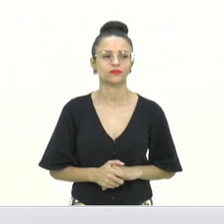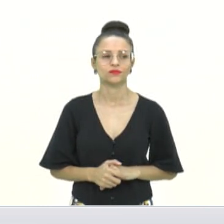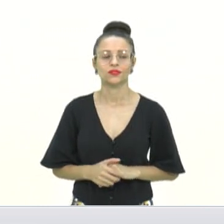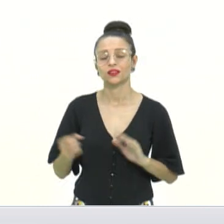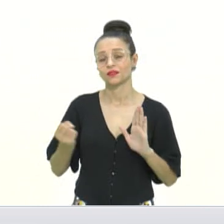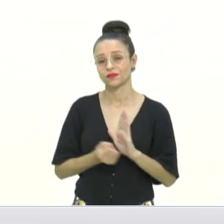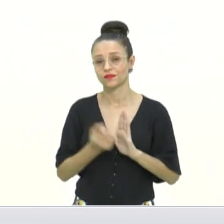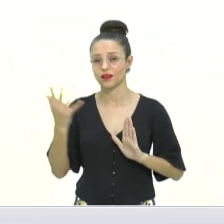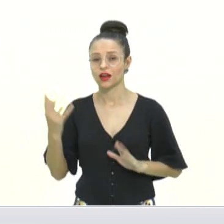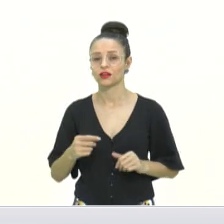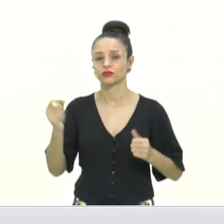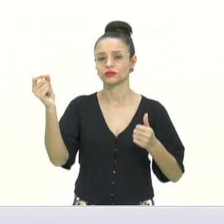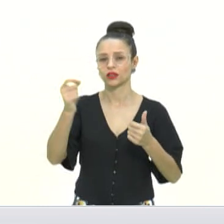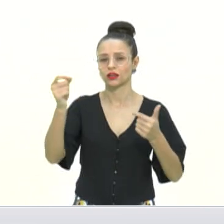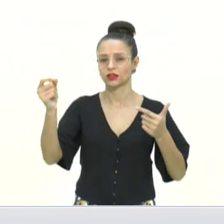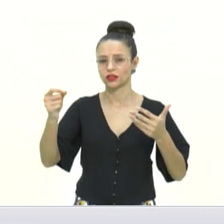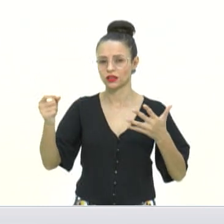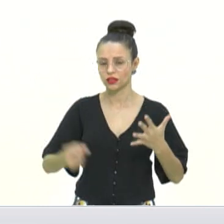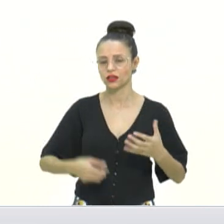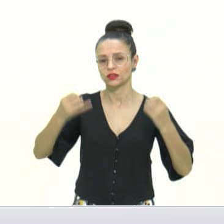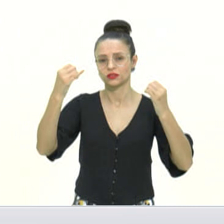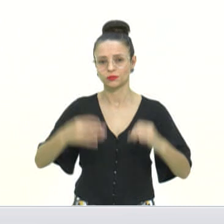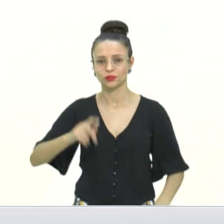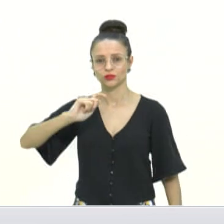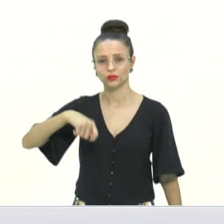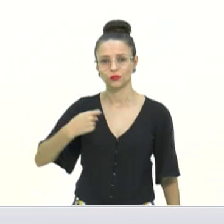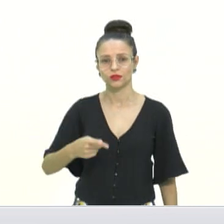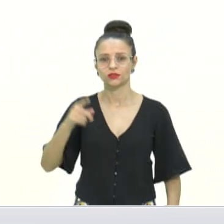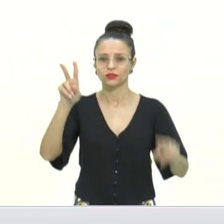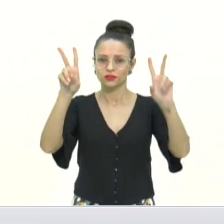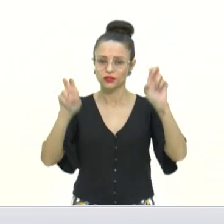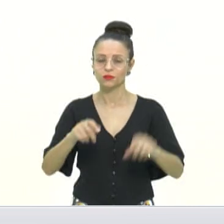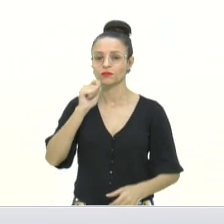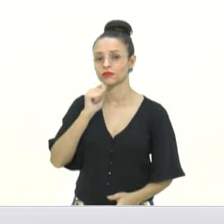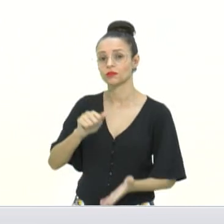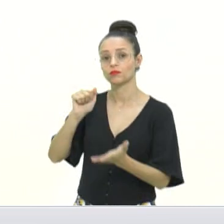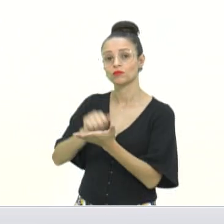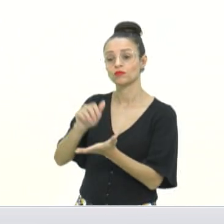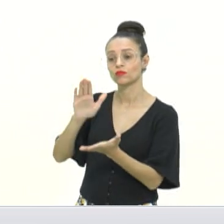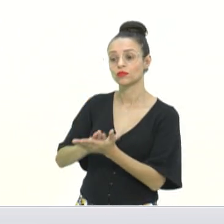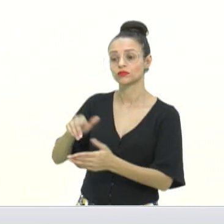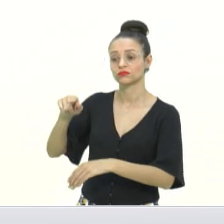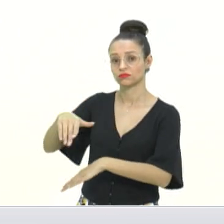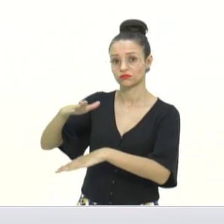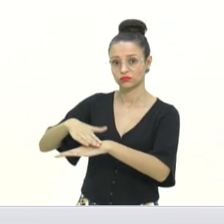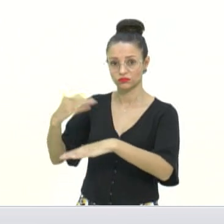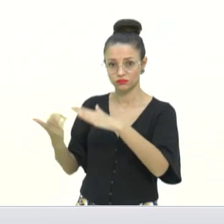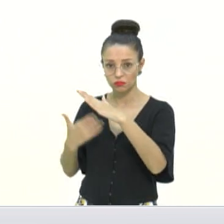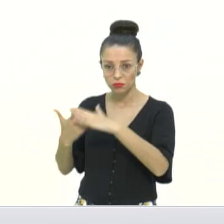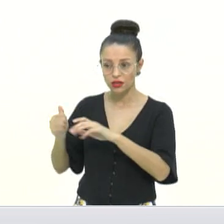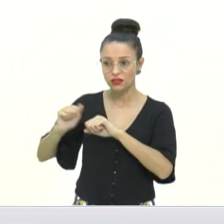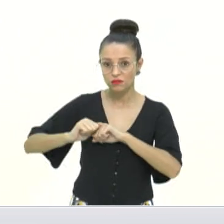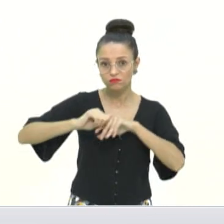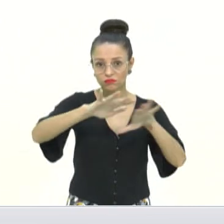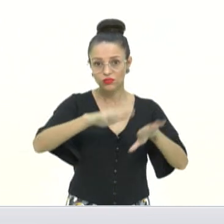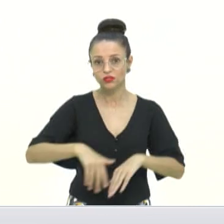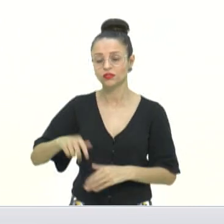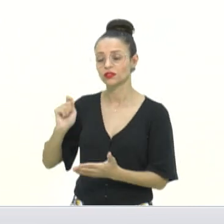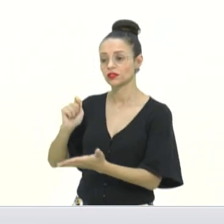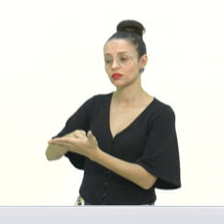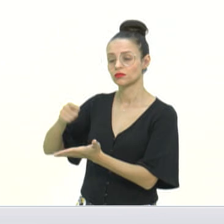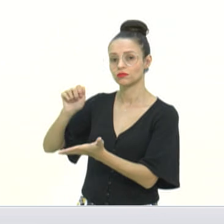São vários os pontos que tratam desse tema, como multas para as empresas que propagam isso, né, as notícias